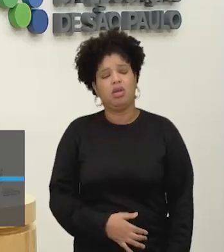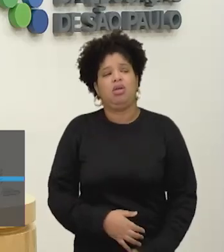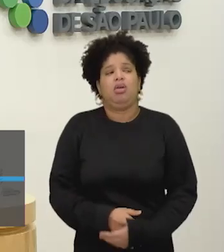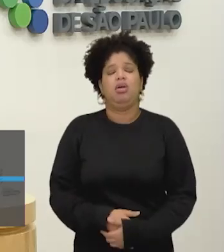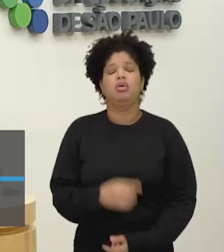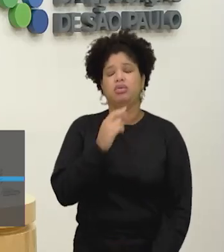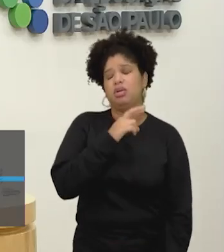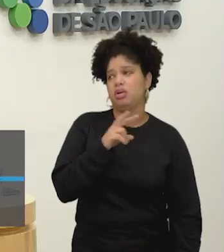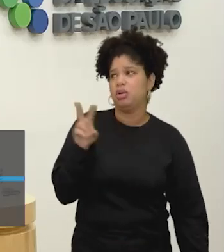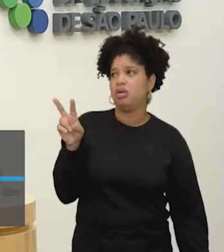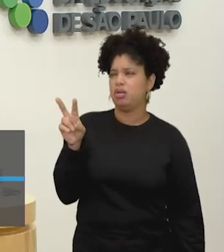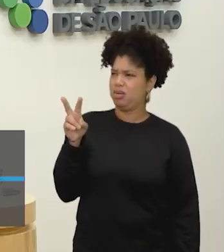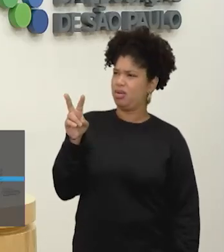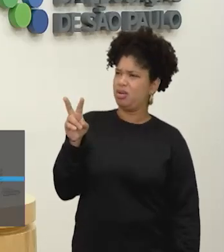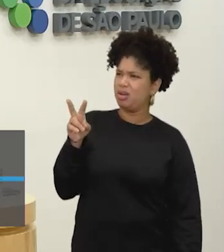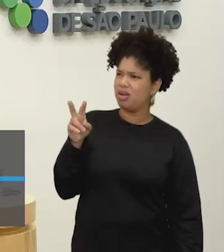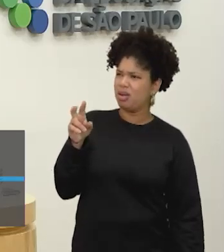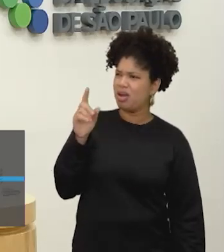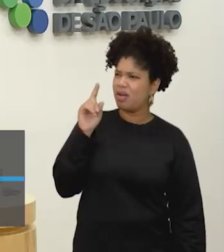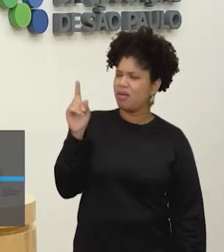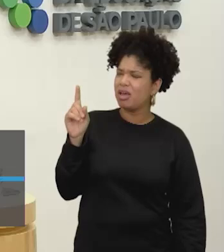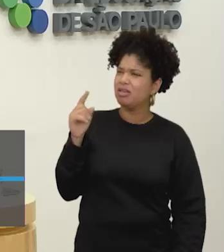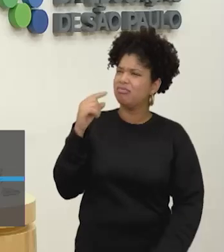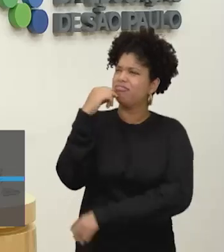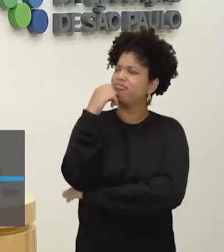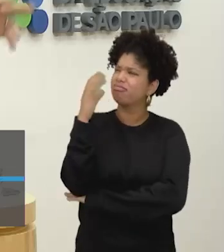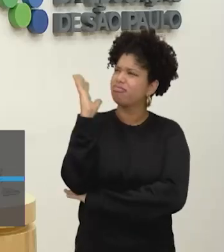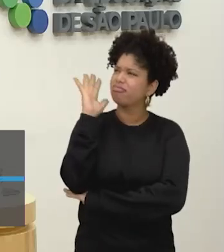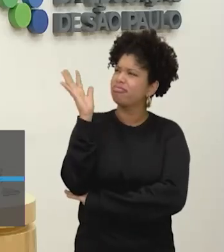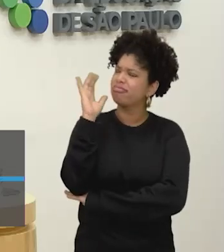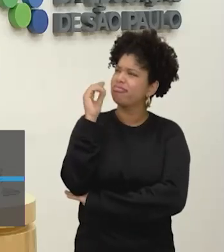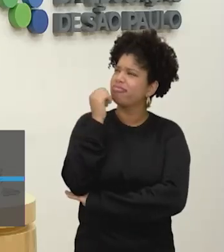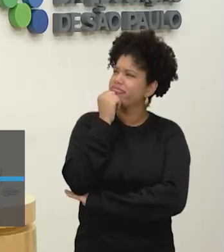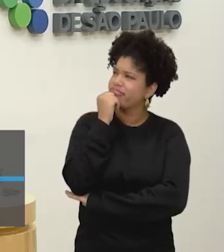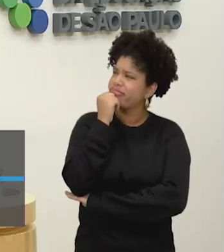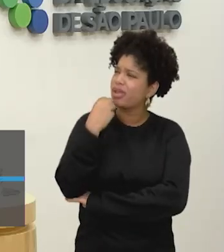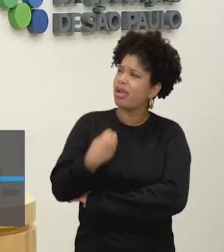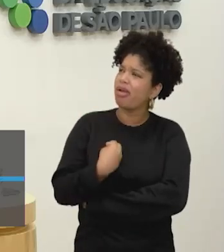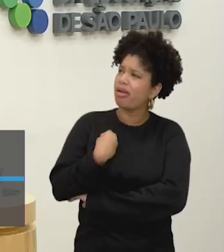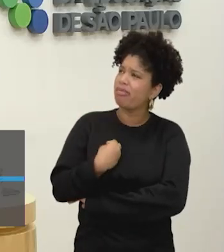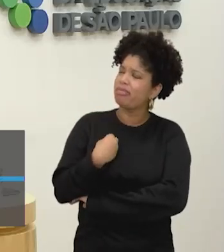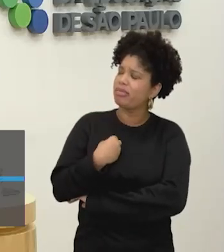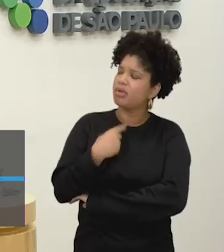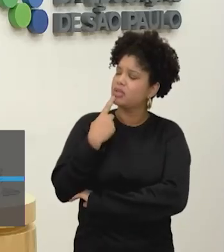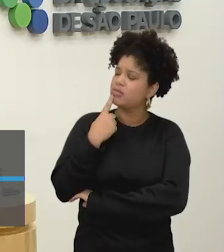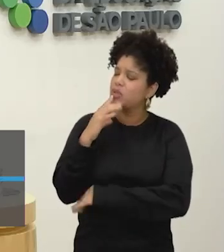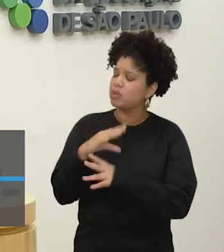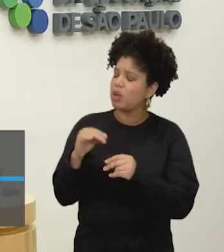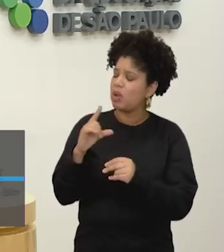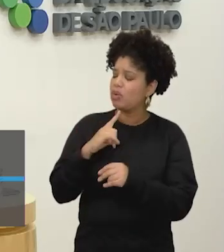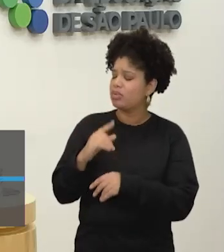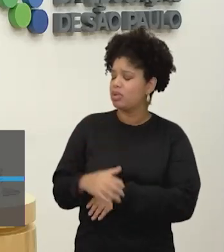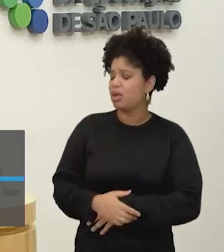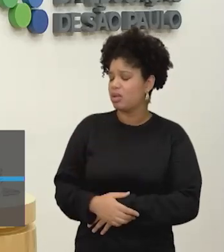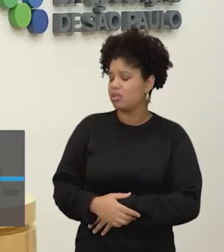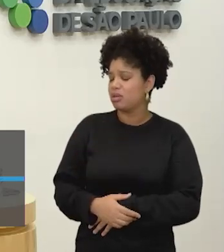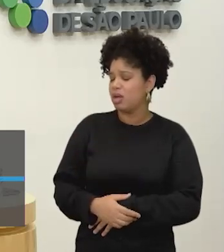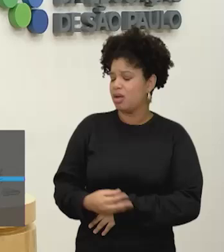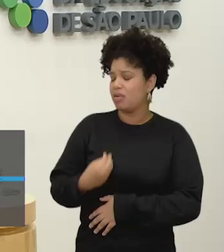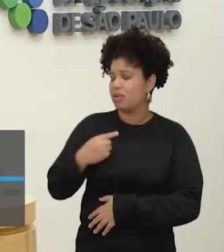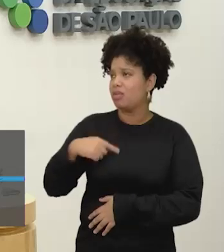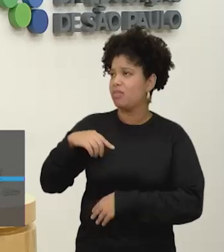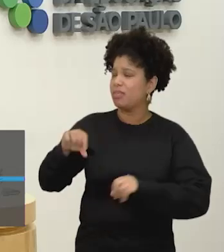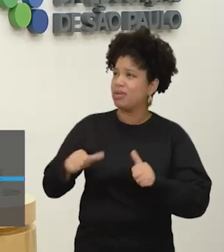lado e ele pergunta, a vida tem solução? E pergunta outras coisas, né? Quando eu vou sair disso? Quando a minha vida